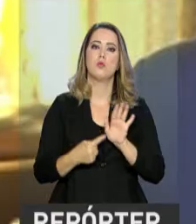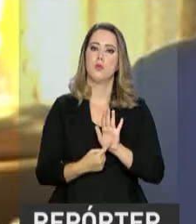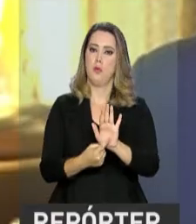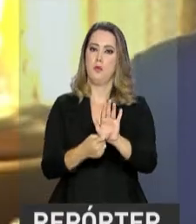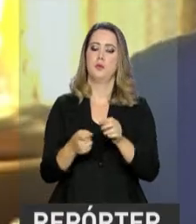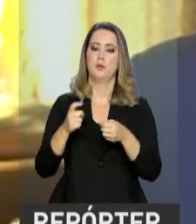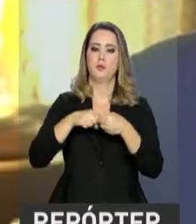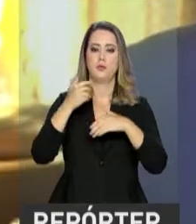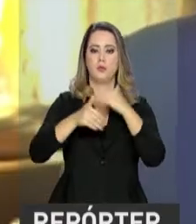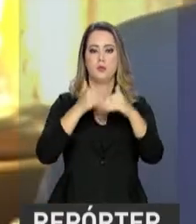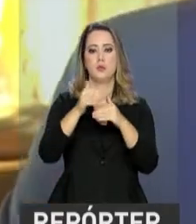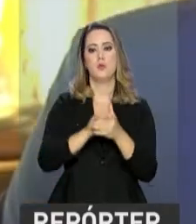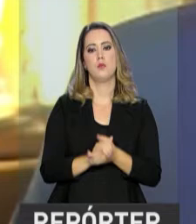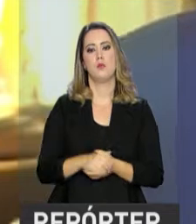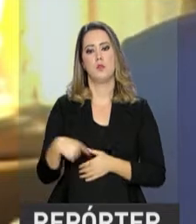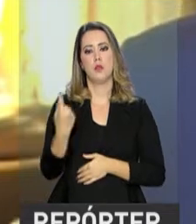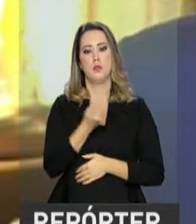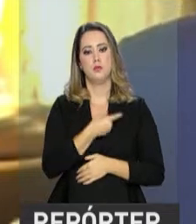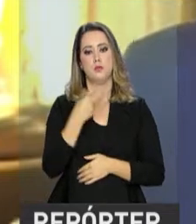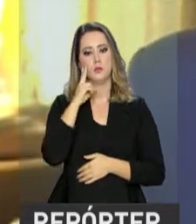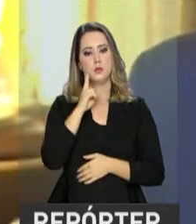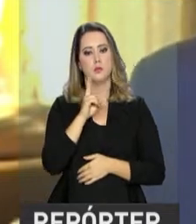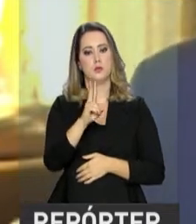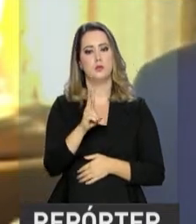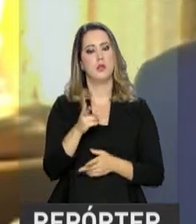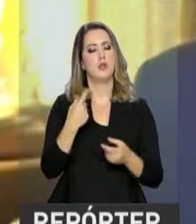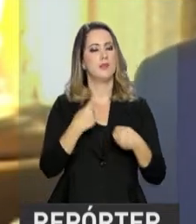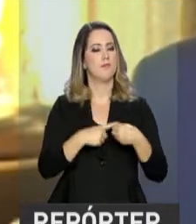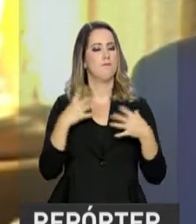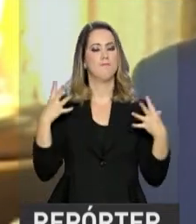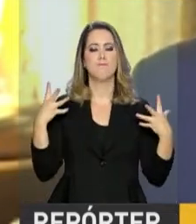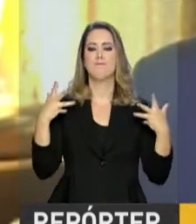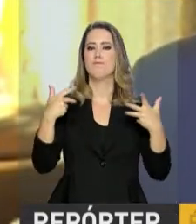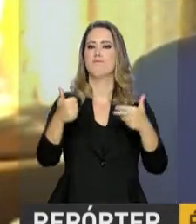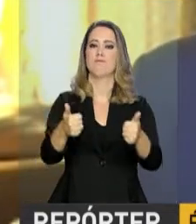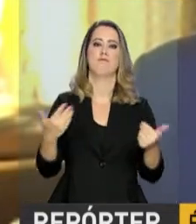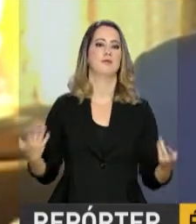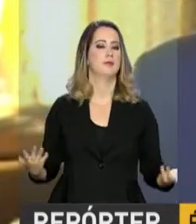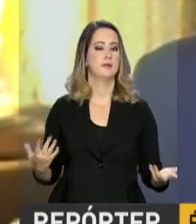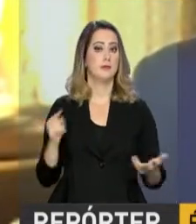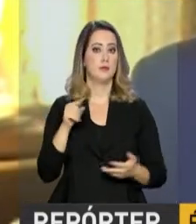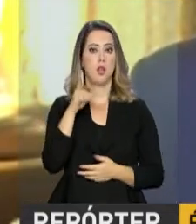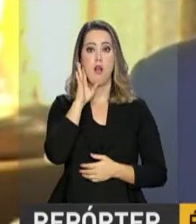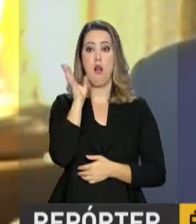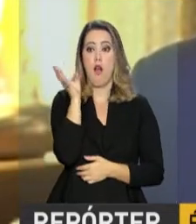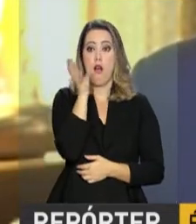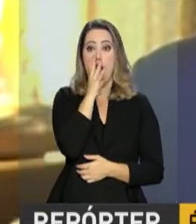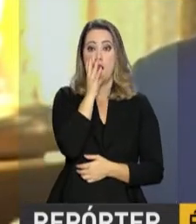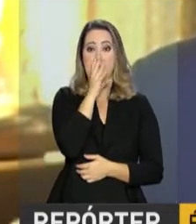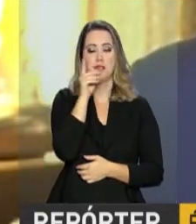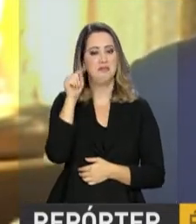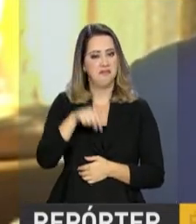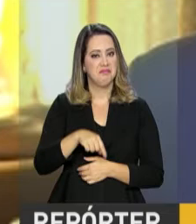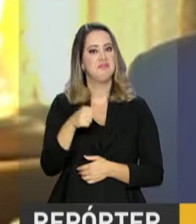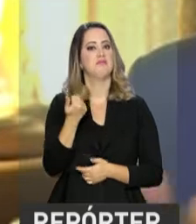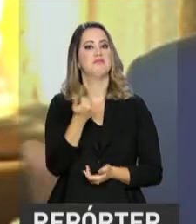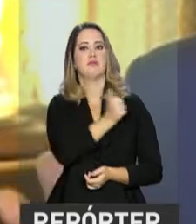recuperação. A impressão que todos aqui nos deixam é que essa cidade é maravilhosa, realmente. Eles ficam encantados com o que veem.